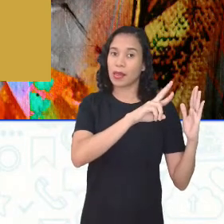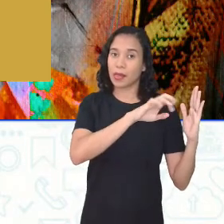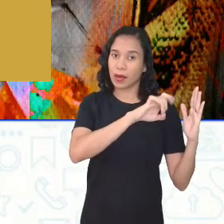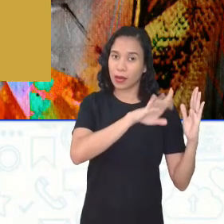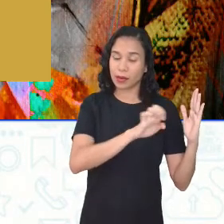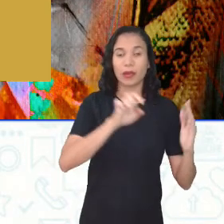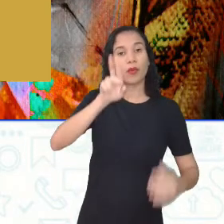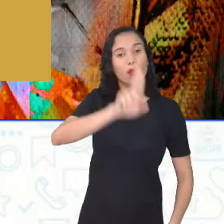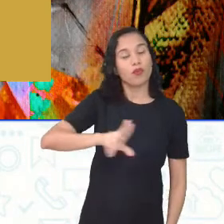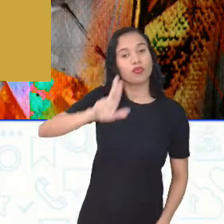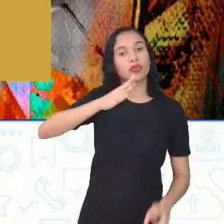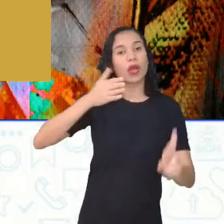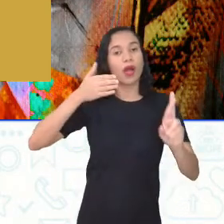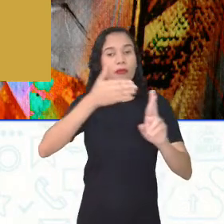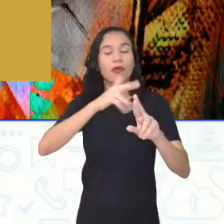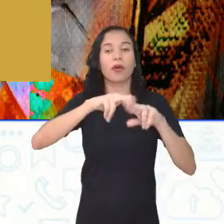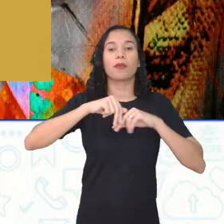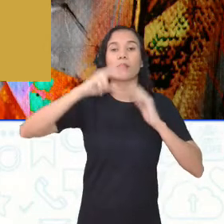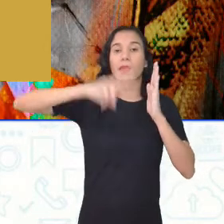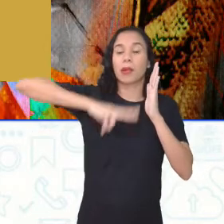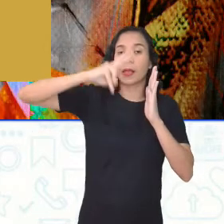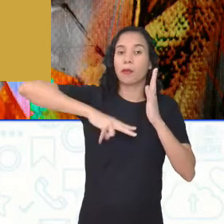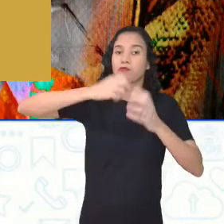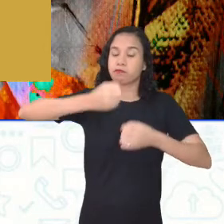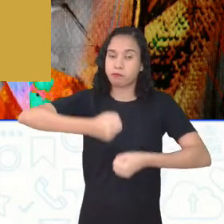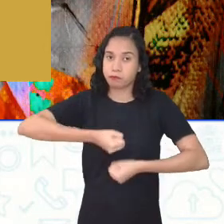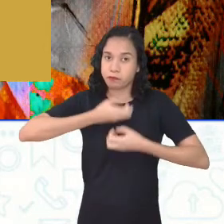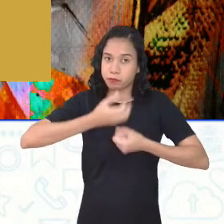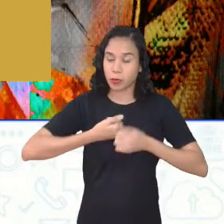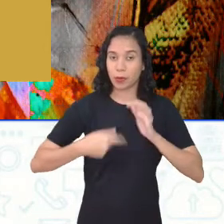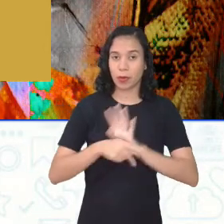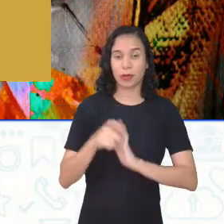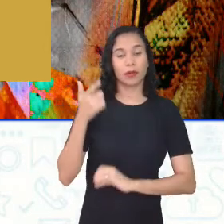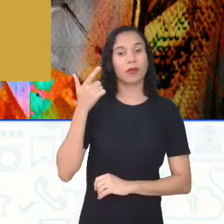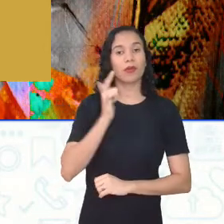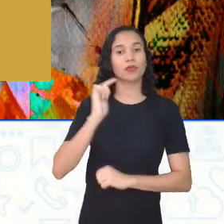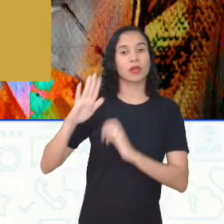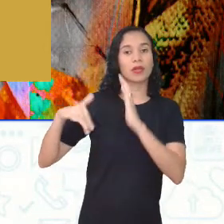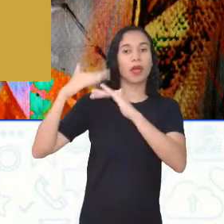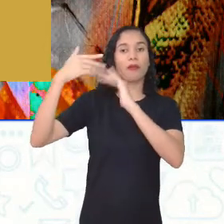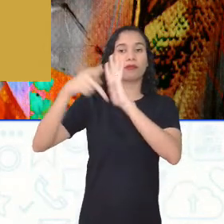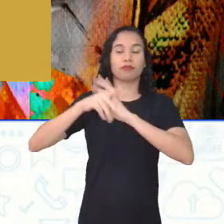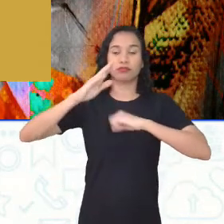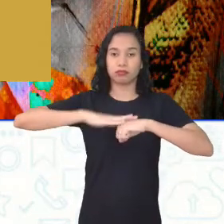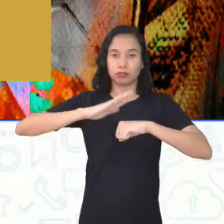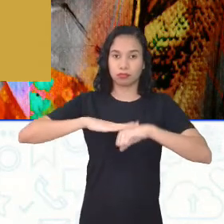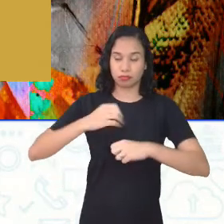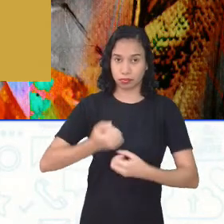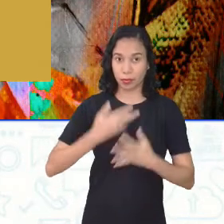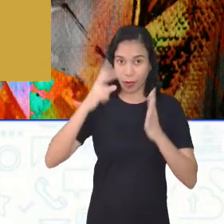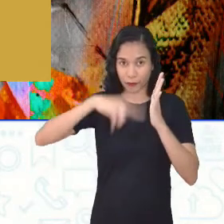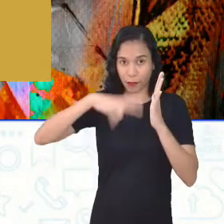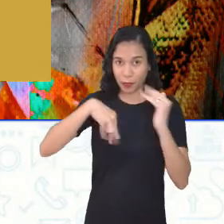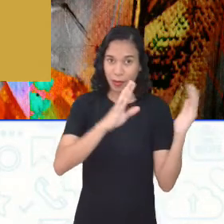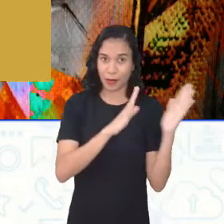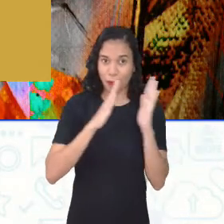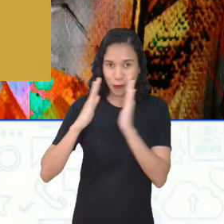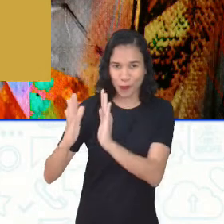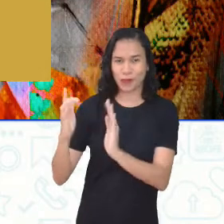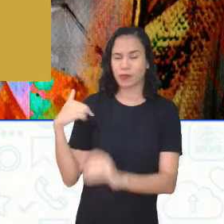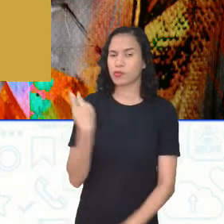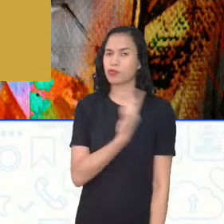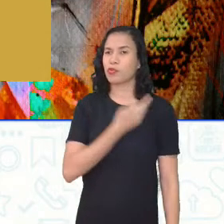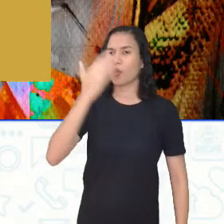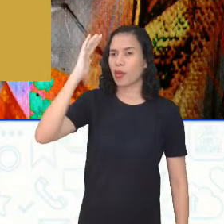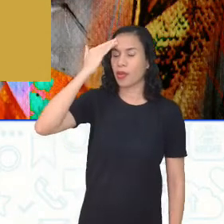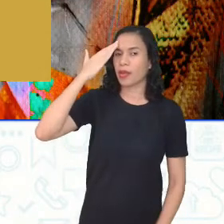essa referência, né? Porque ele leu o poema de Gonçalves Dias para construir o seu próprio poema. Bora ler o de Gonçalves Dias para a gente entender